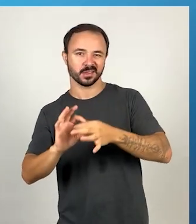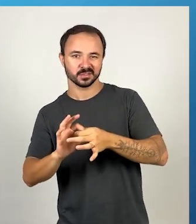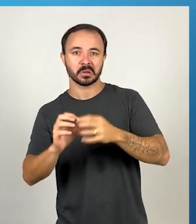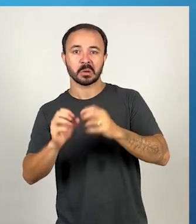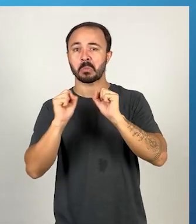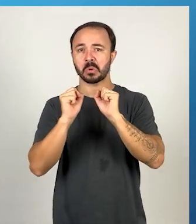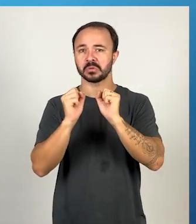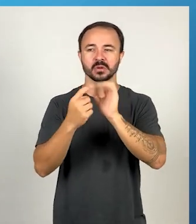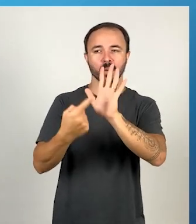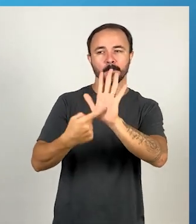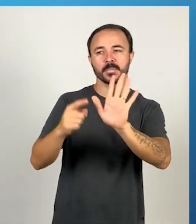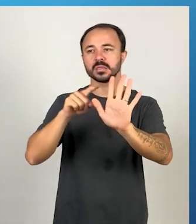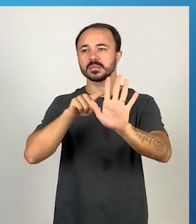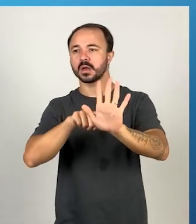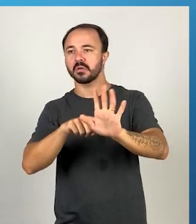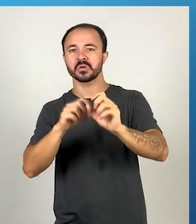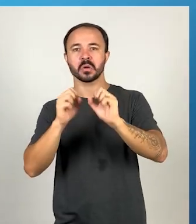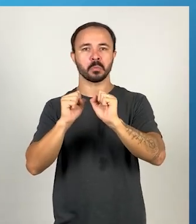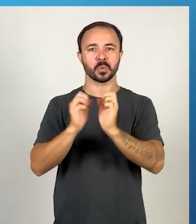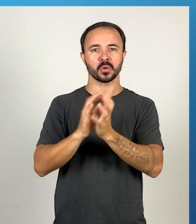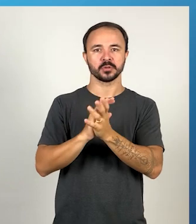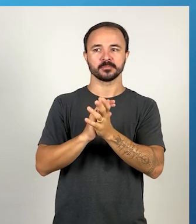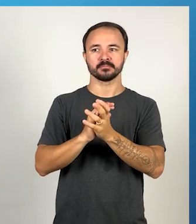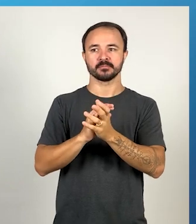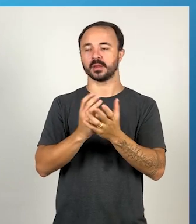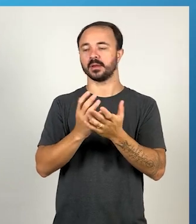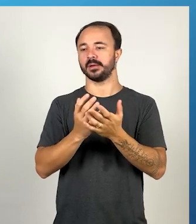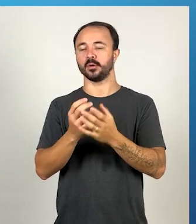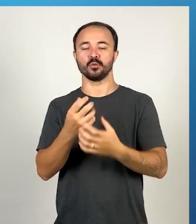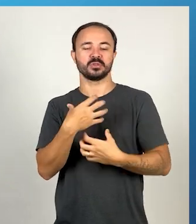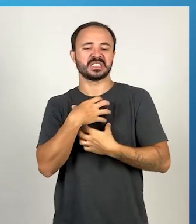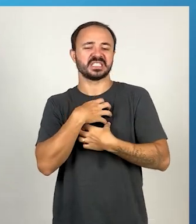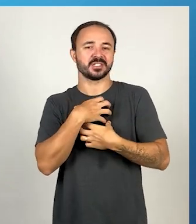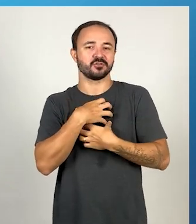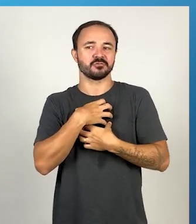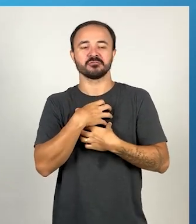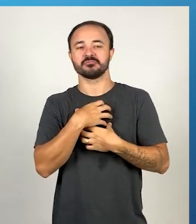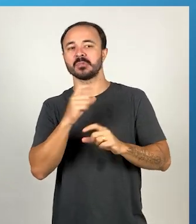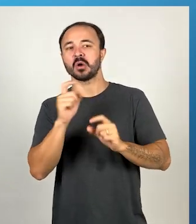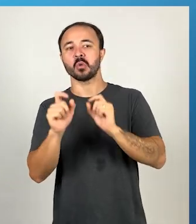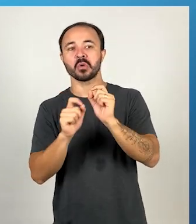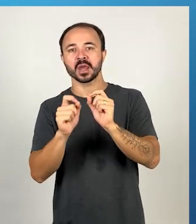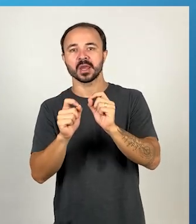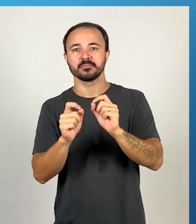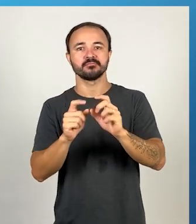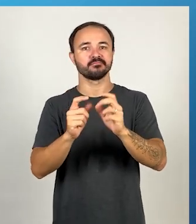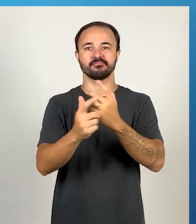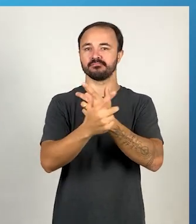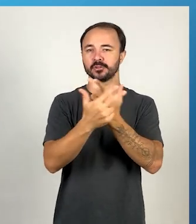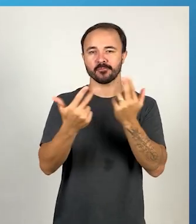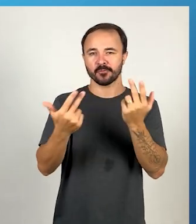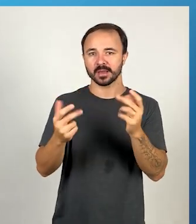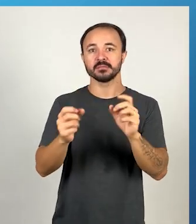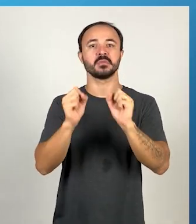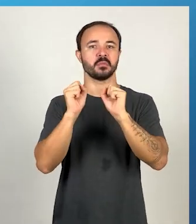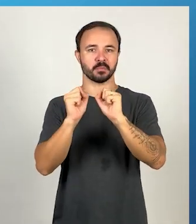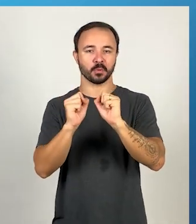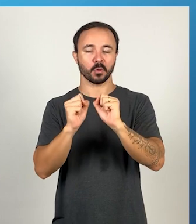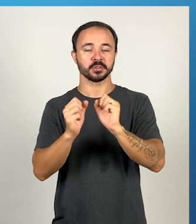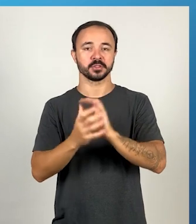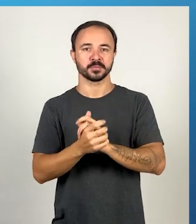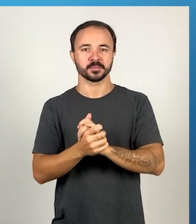associações emocionais, sociais, culturais ou subjetivas que uma palavra ou expressão